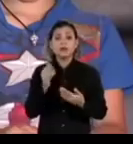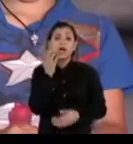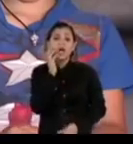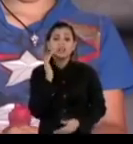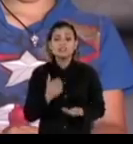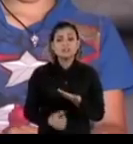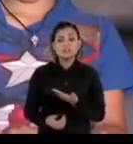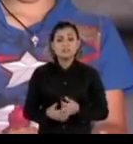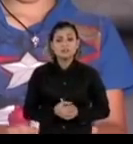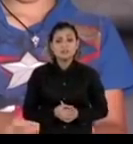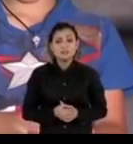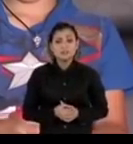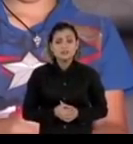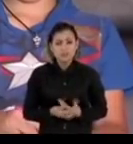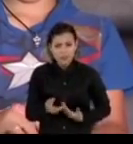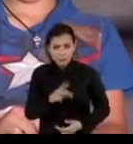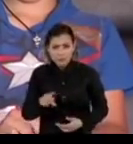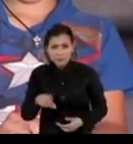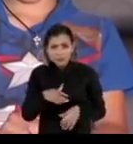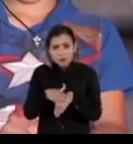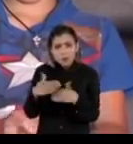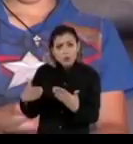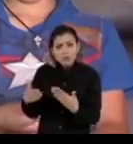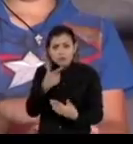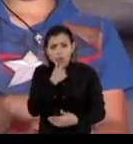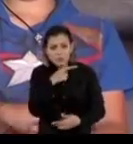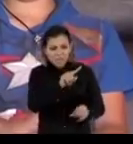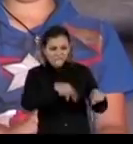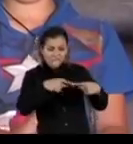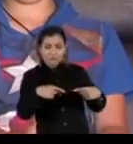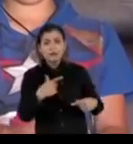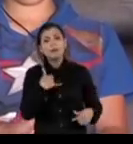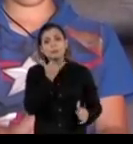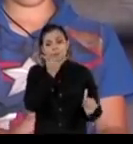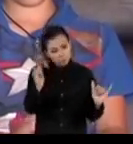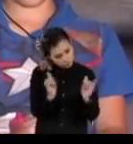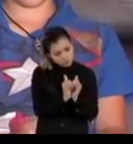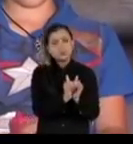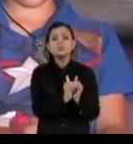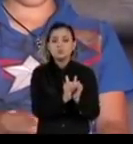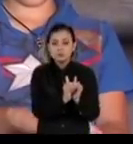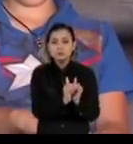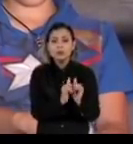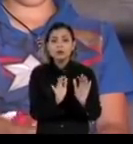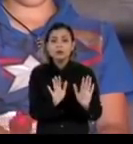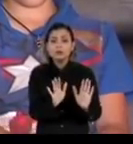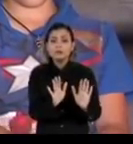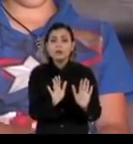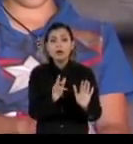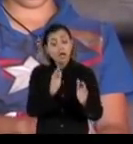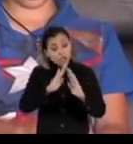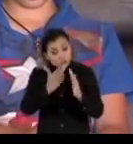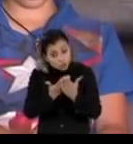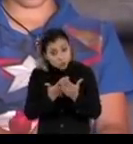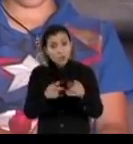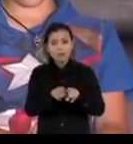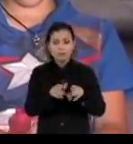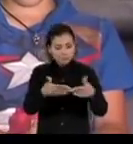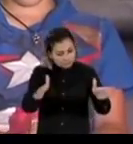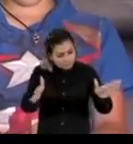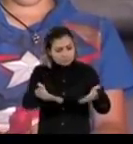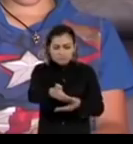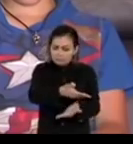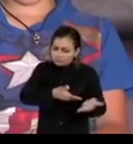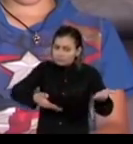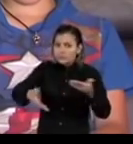rosa. Na hora, a professora conversou com o garoto, ele pediu desculpa pelo que aconteceu. A escola também é super aberta, daí